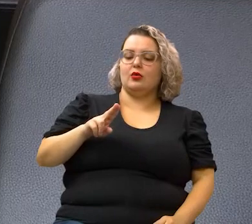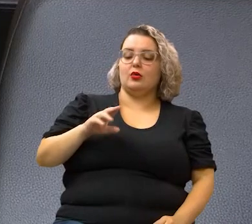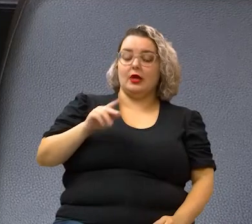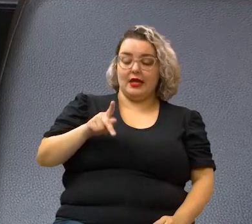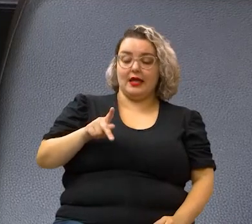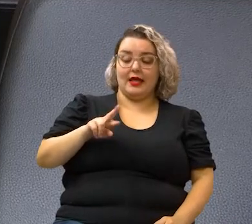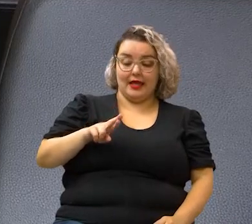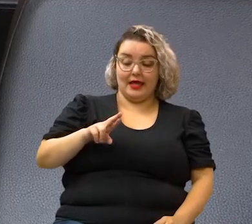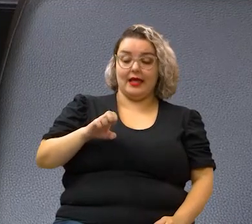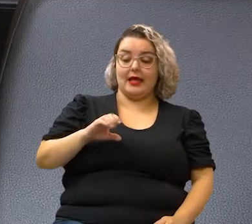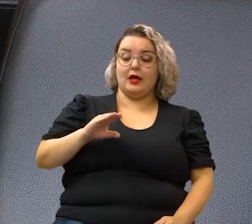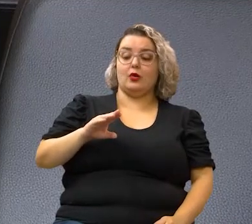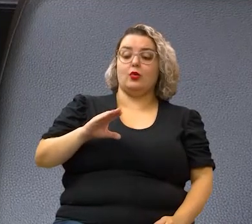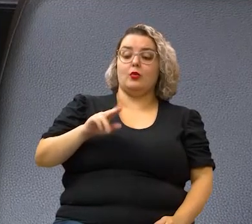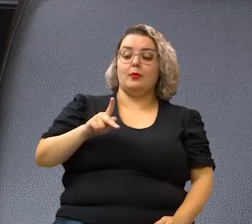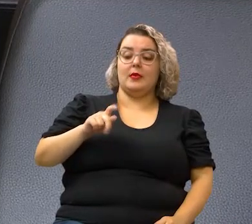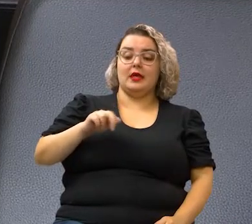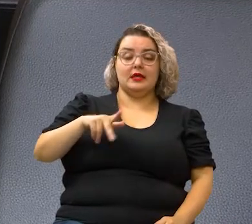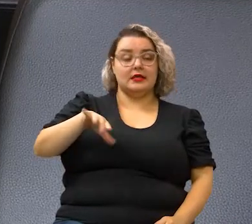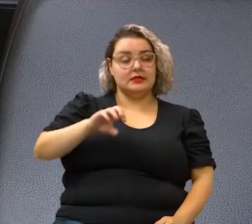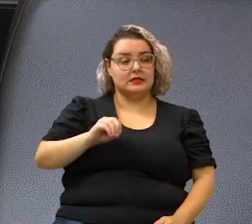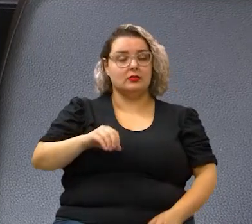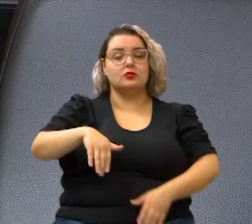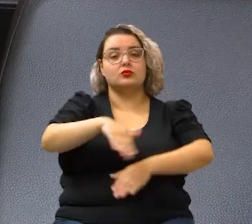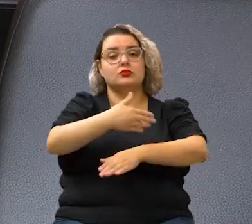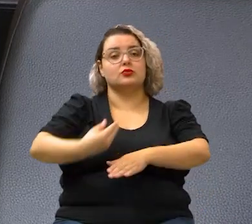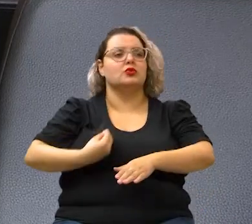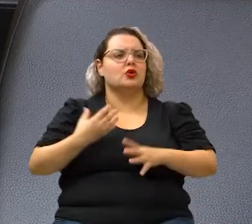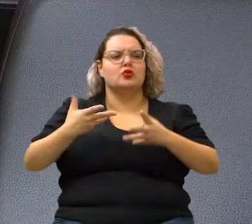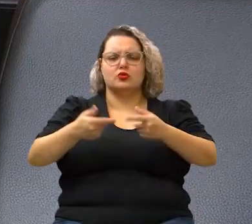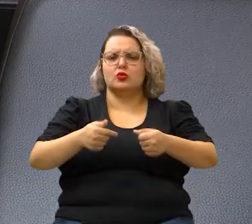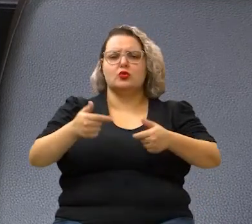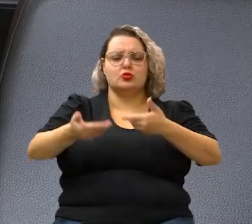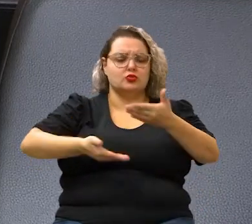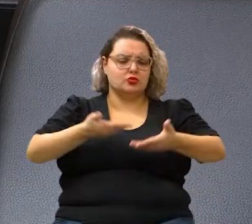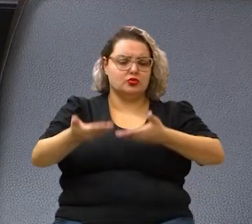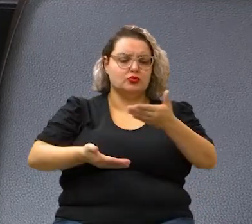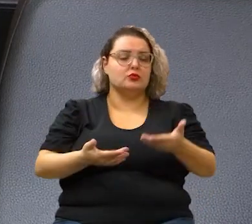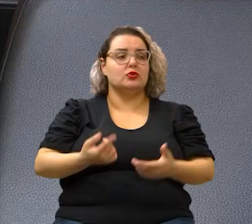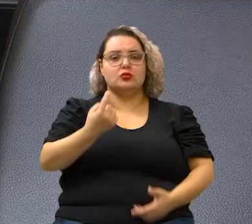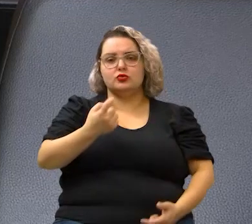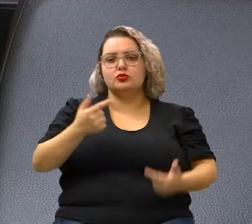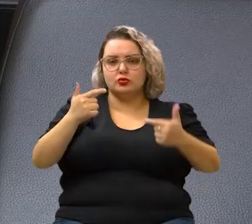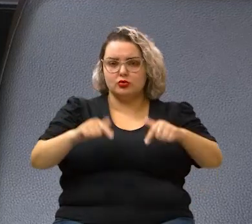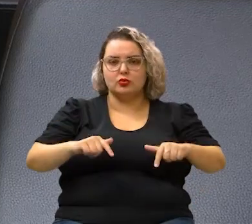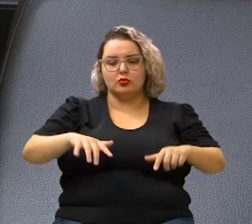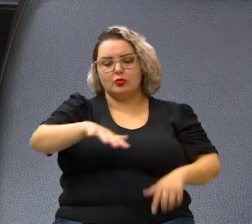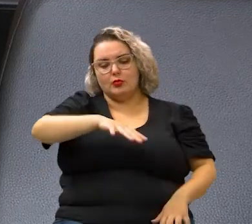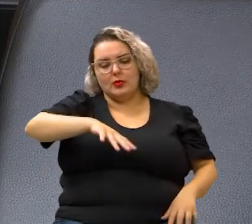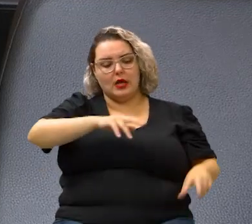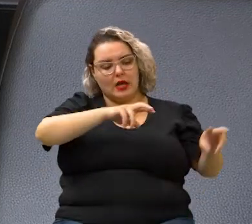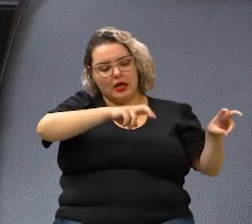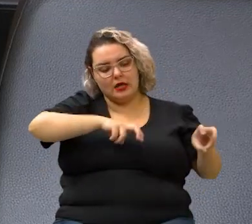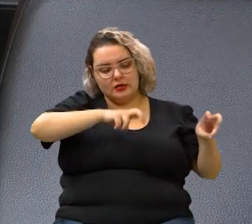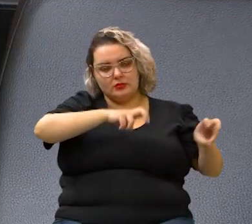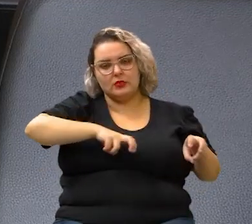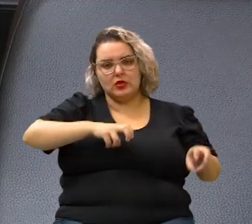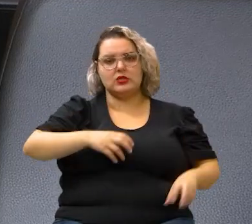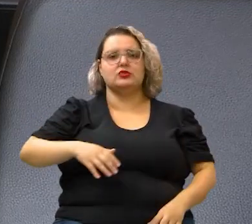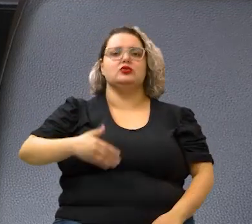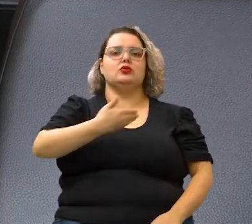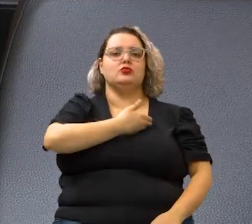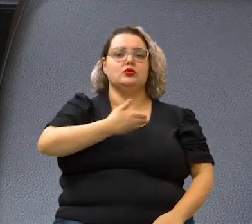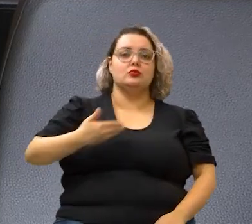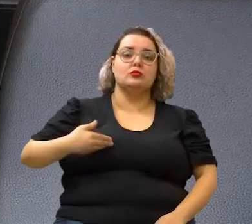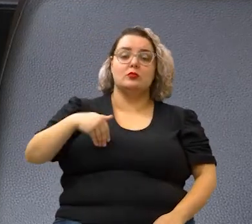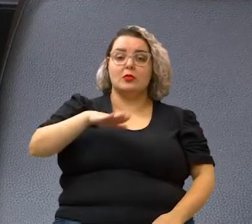do dependente químico morador de rua, onde todos os serviços estariam no mesmo local, seria numa fazenda, numa área pública que a prefeitura